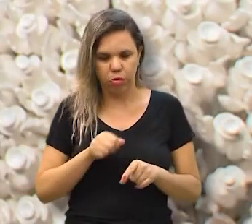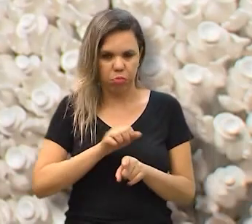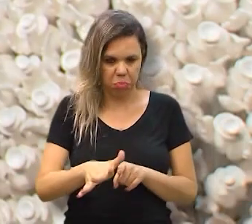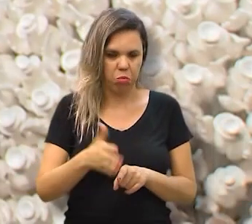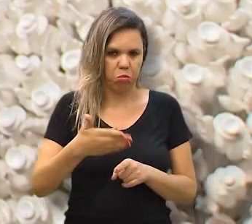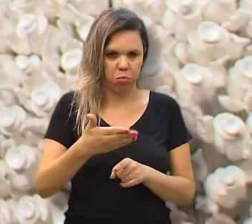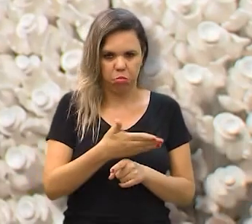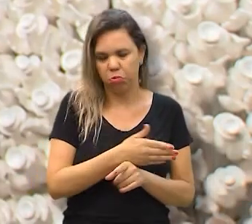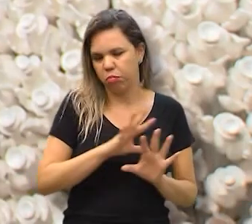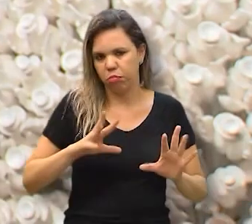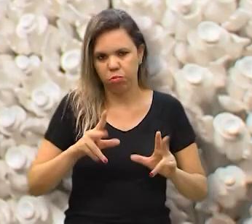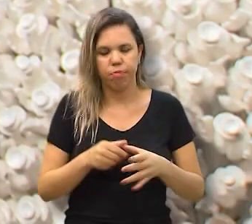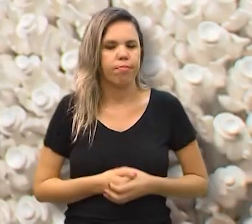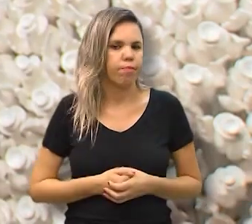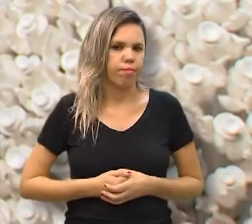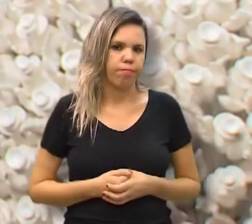a salsinha, a cebolinha.